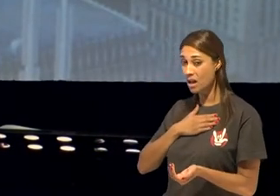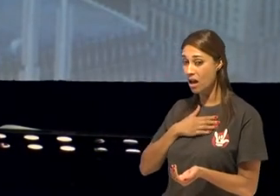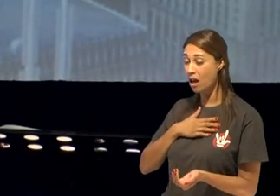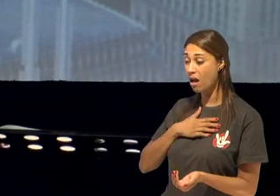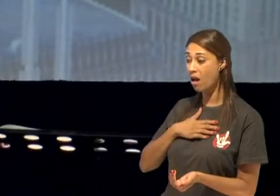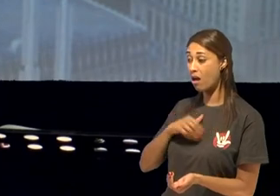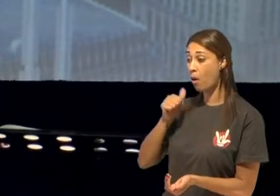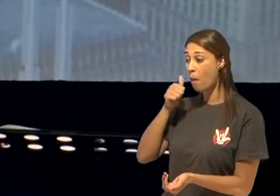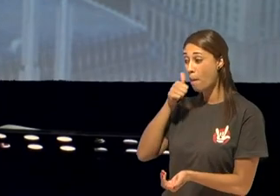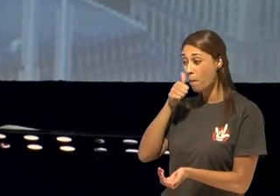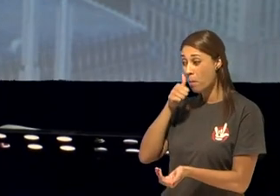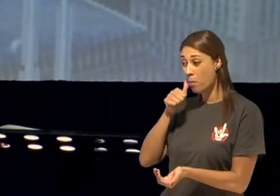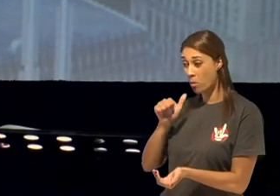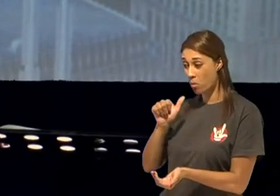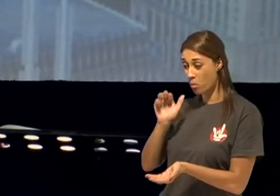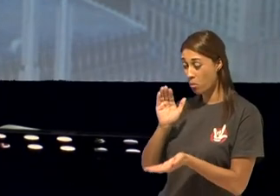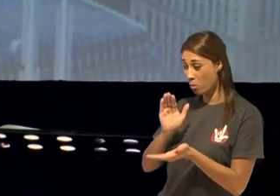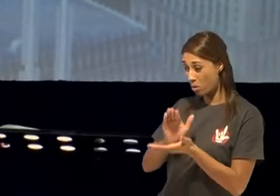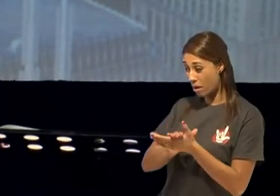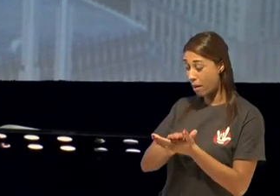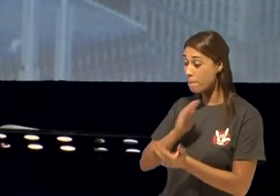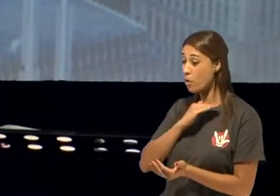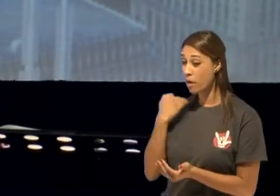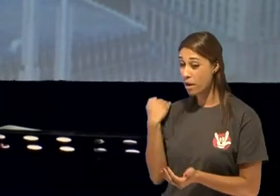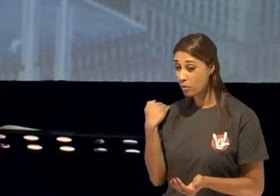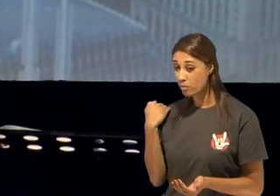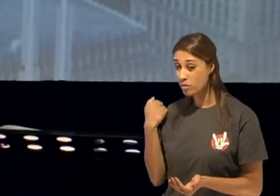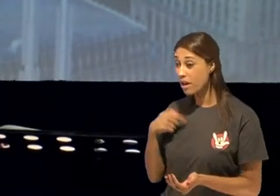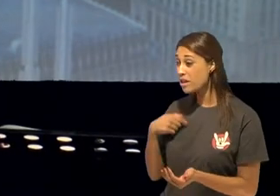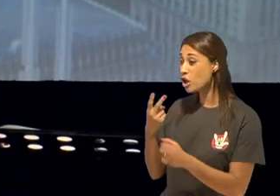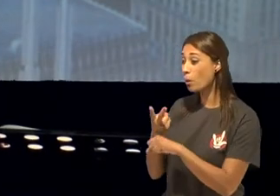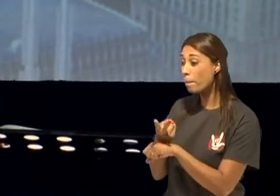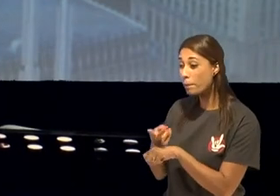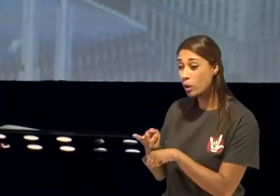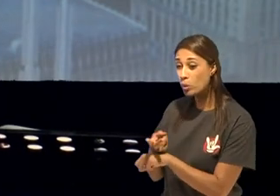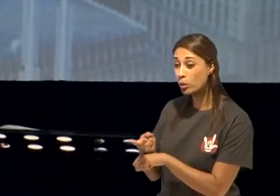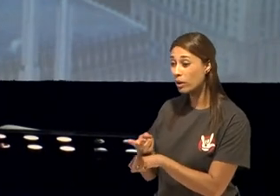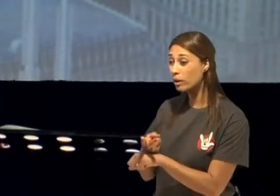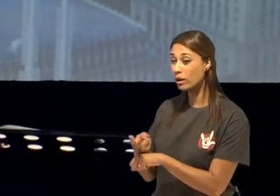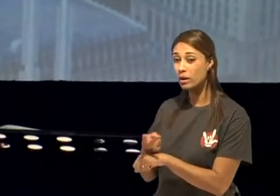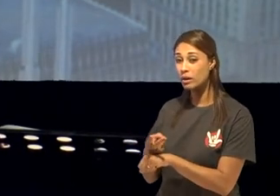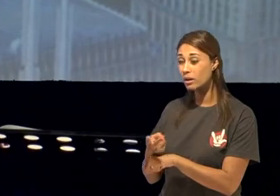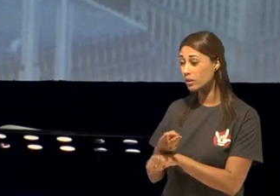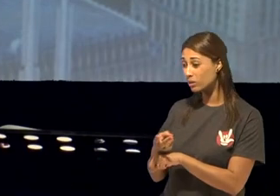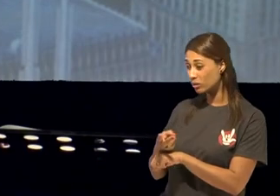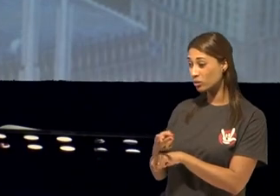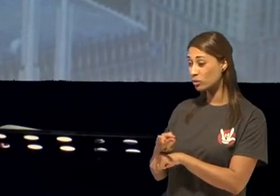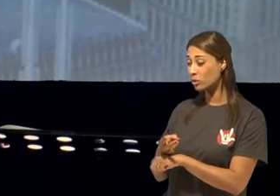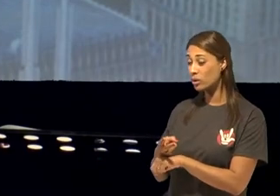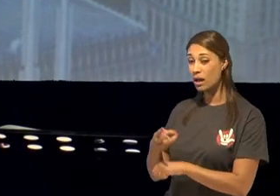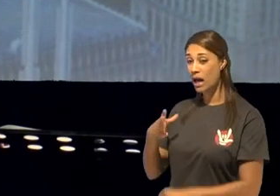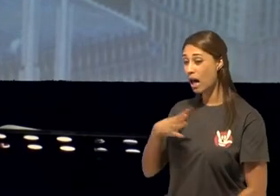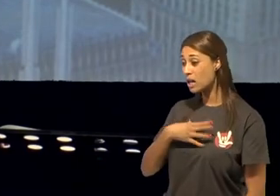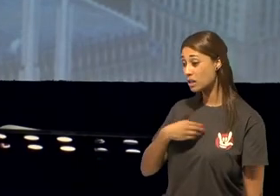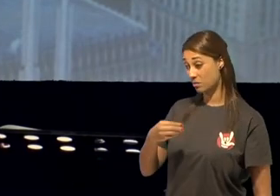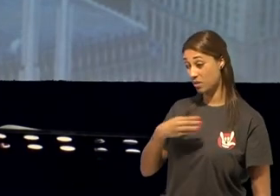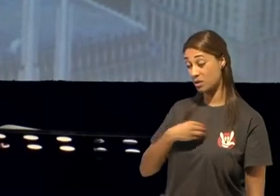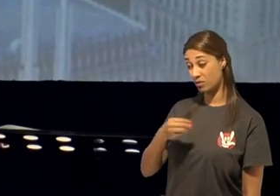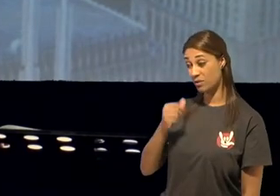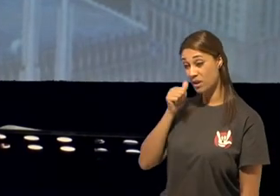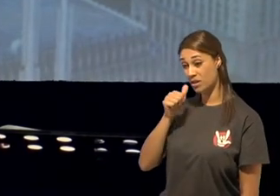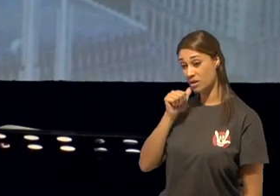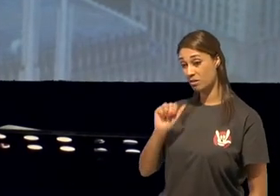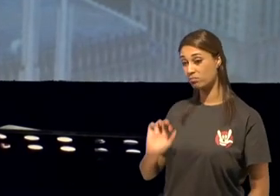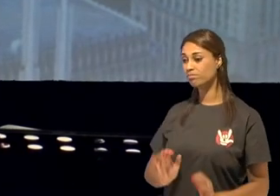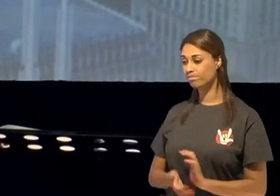e eu queria achar minhas filhas. O nome desse homem é Moisés Santana. Eu não sabia que a amizade do meu pai